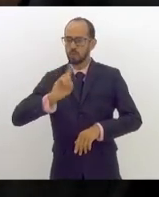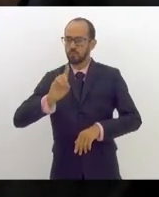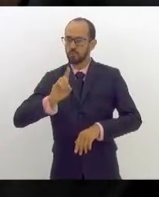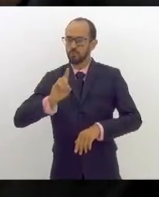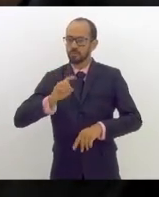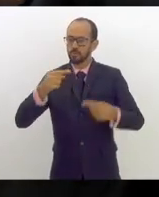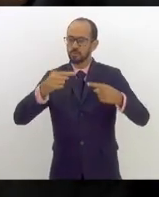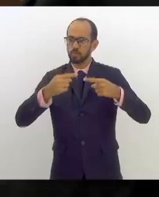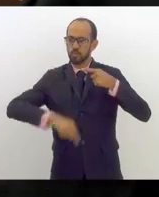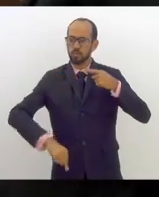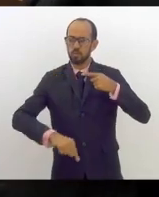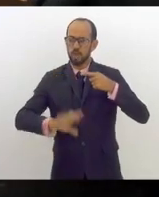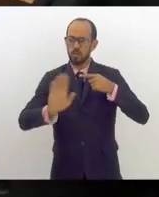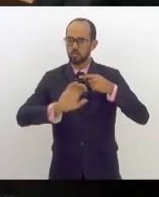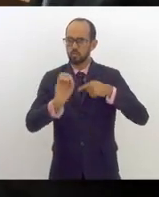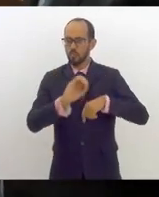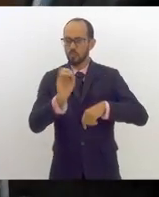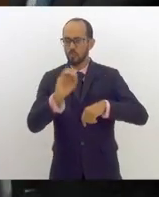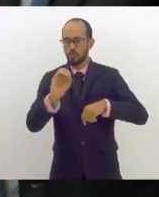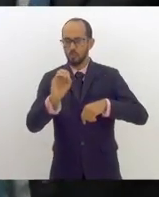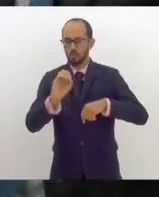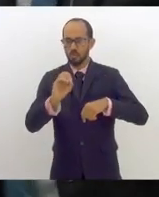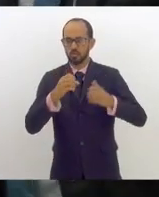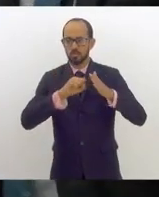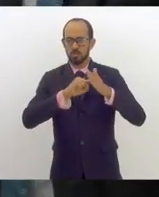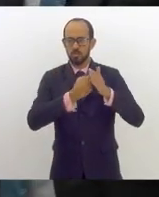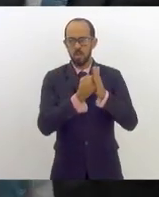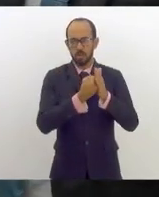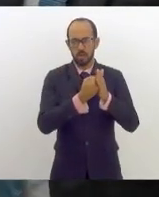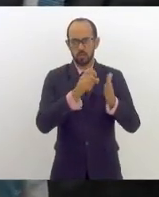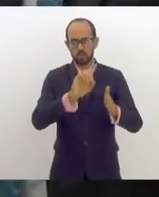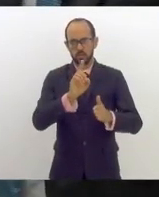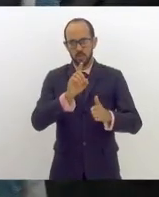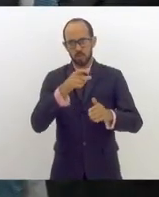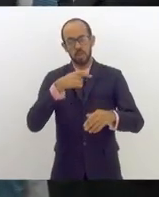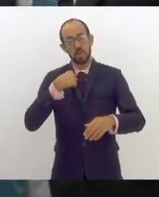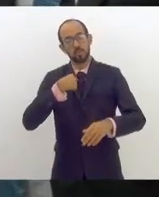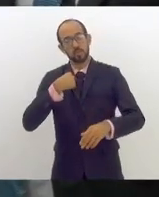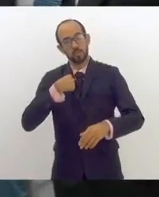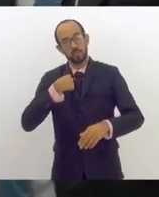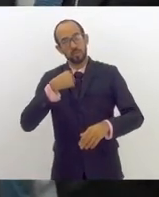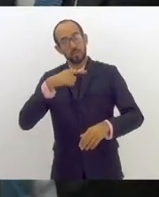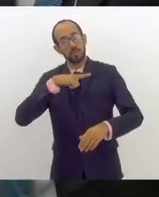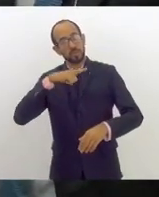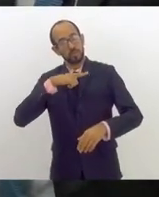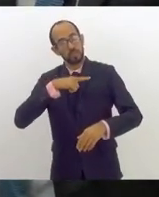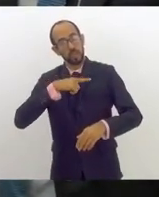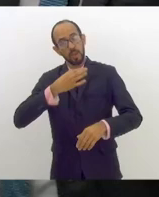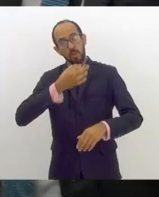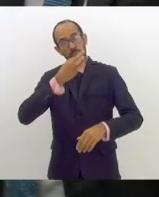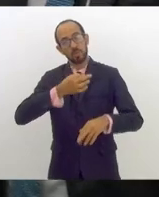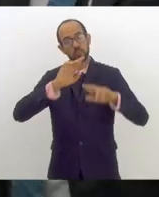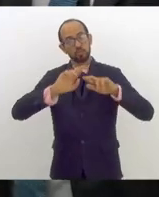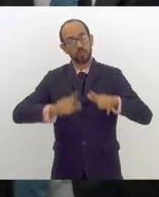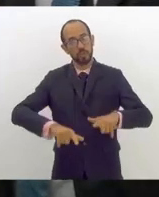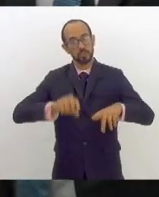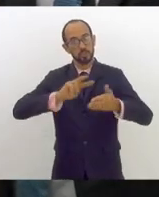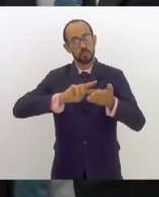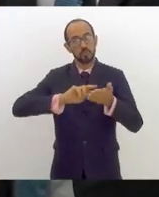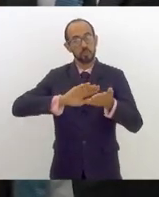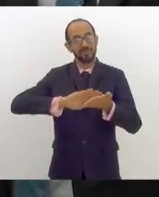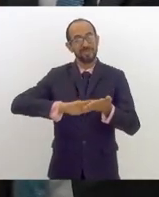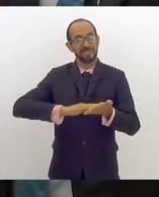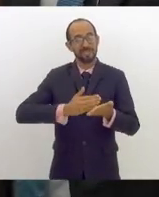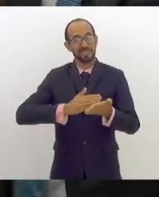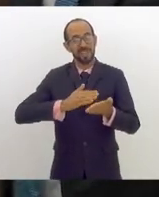sobre obstrução nenhuma nenhuma obrigação tenho divergência sobre a interpretação jurídica mas sobre